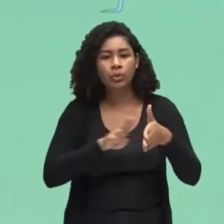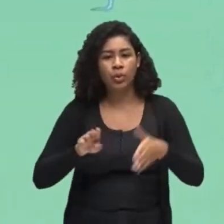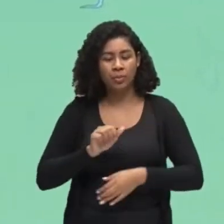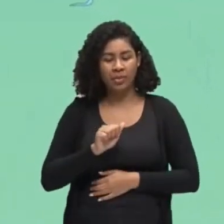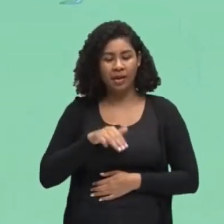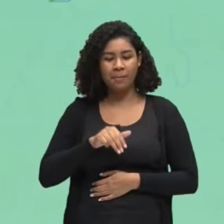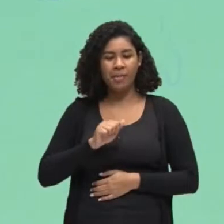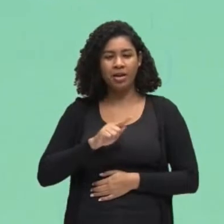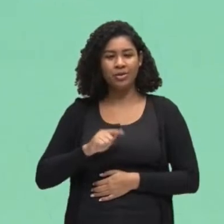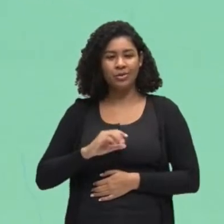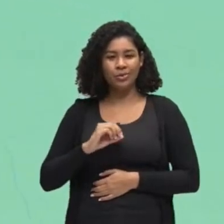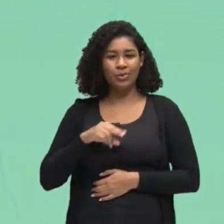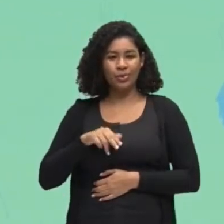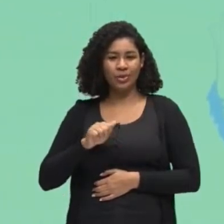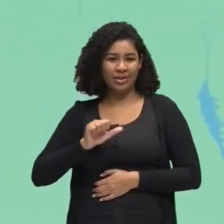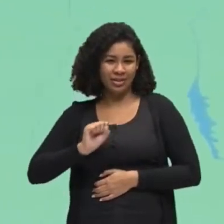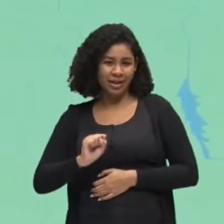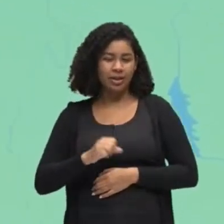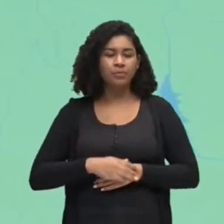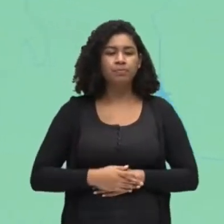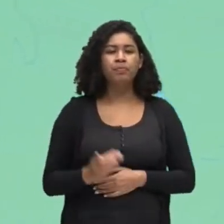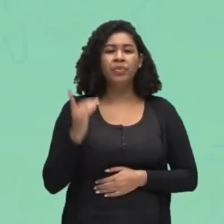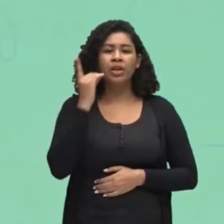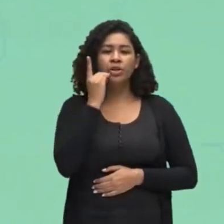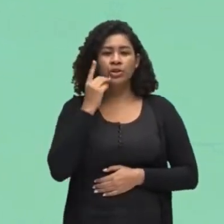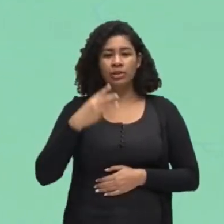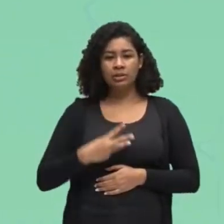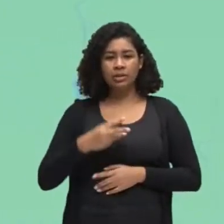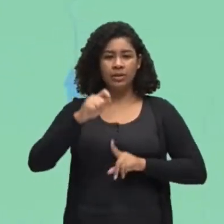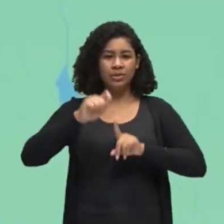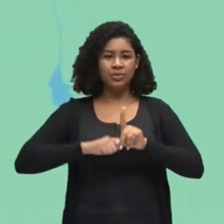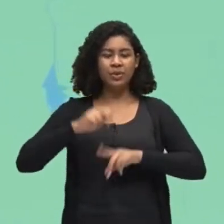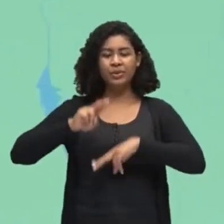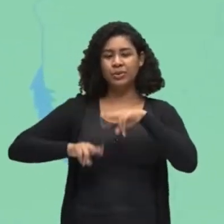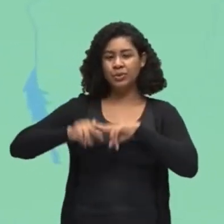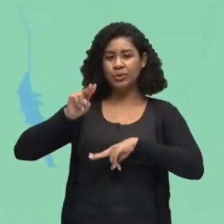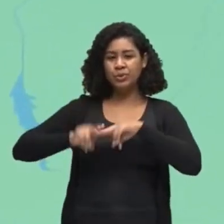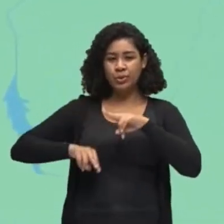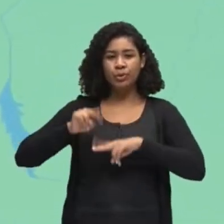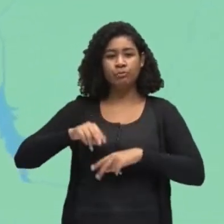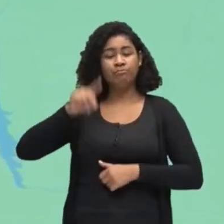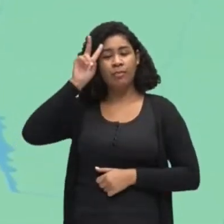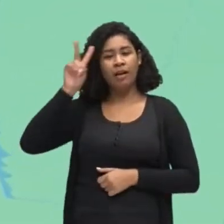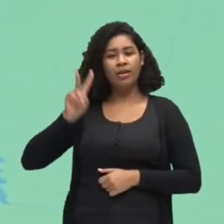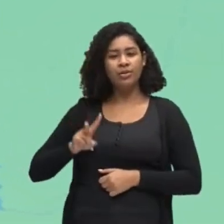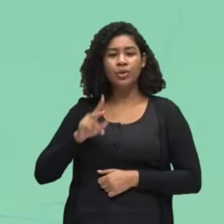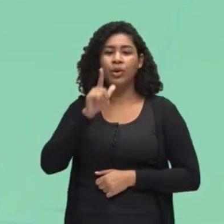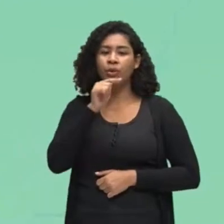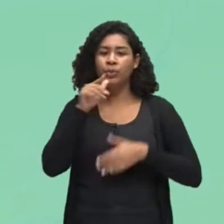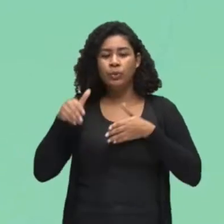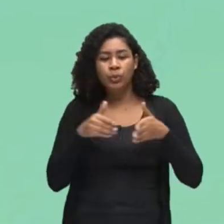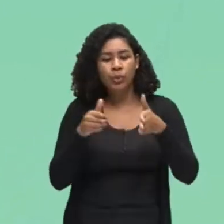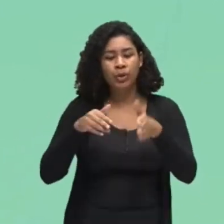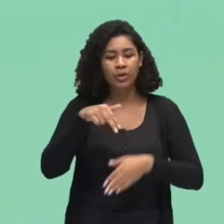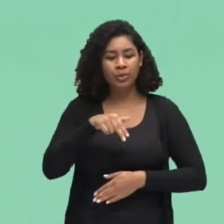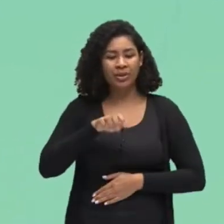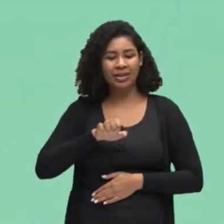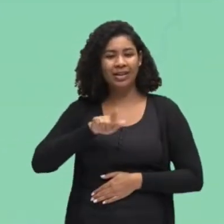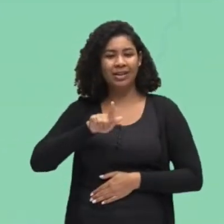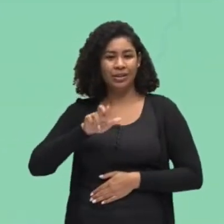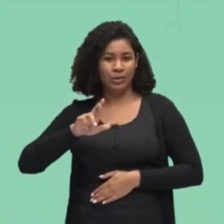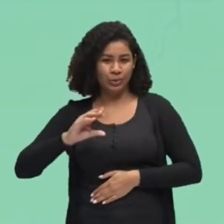Canela. No dia 3 de junho, avistaram a desembocadura do Rio Negro e no dia 10, o Rio